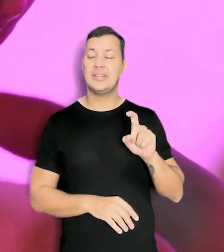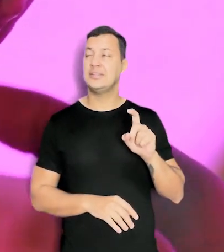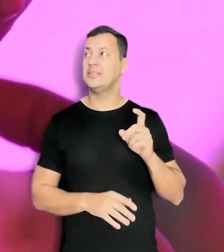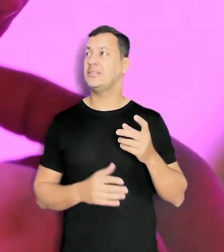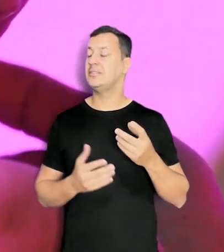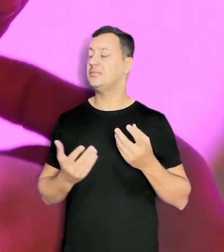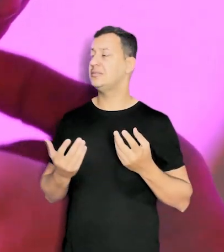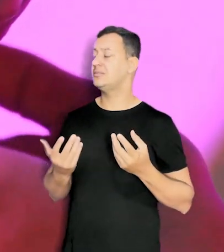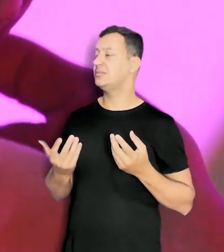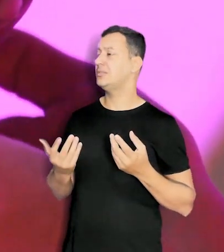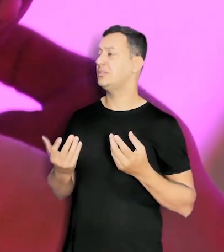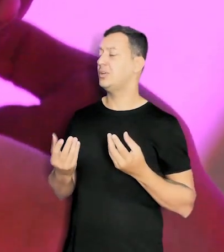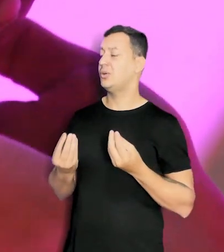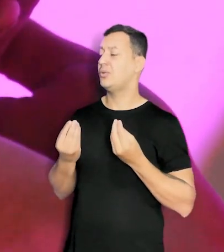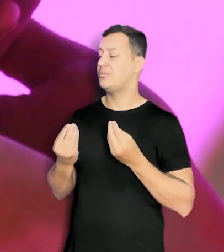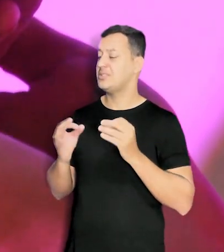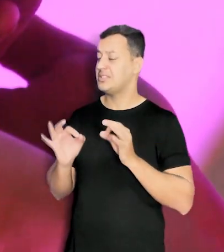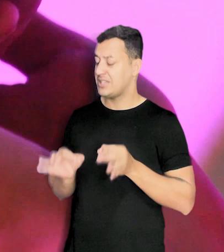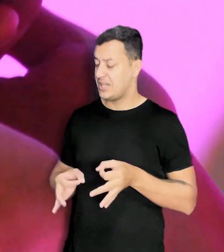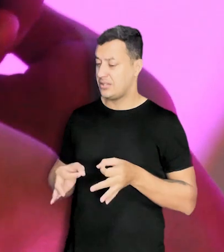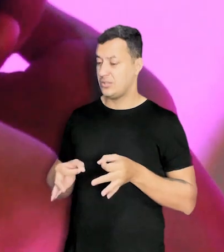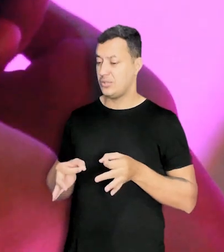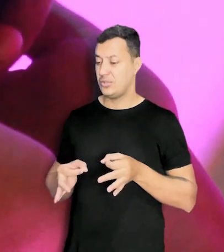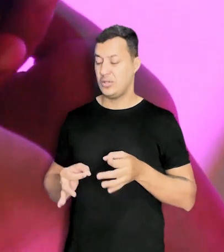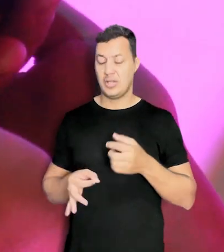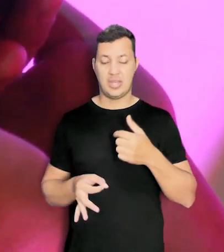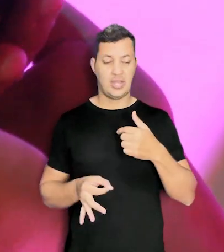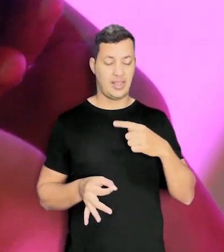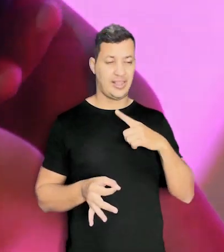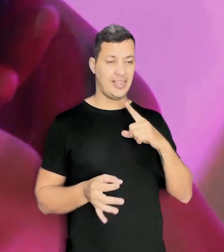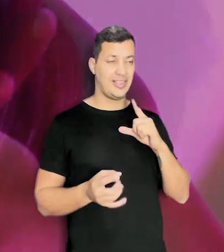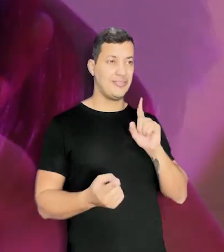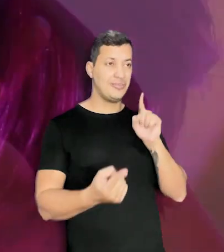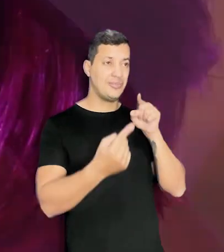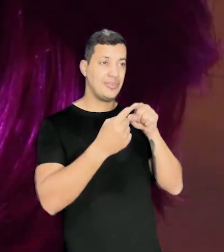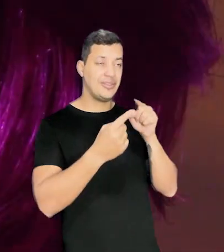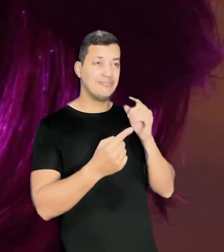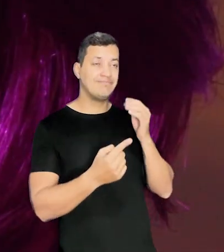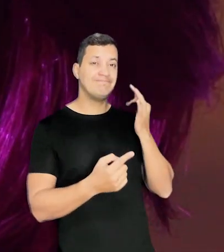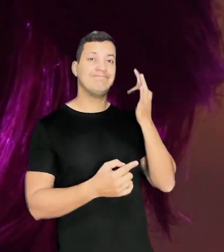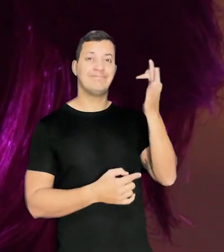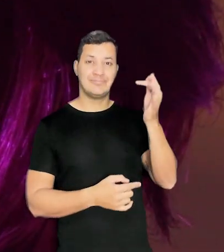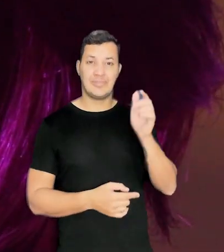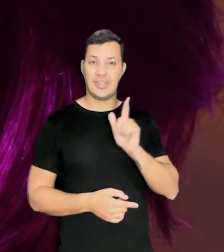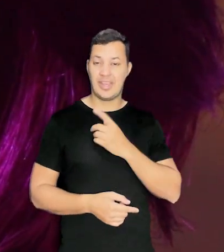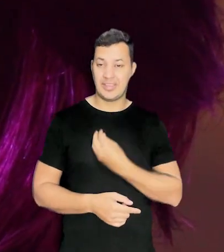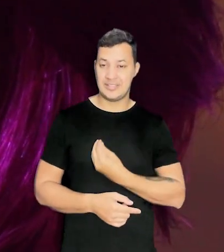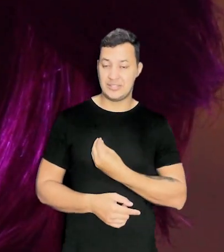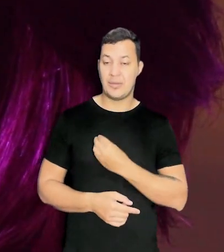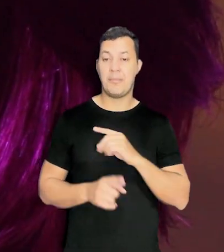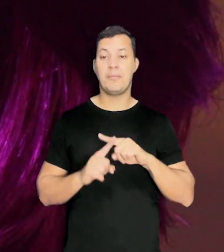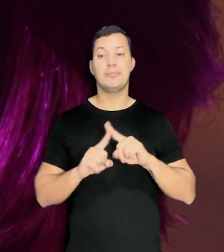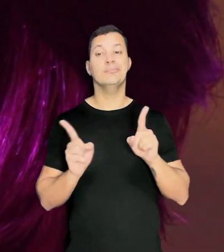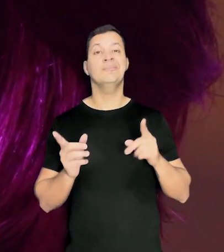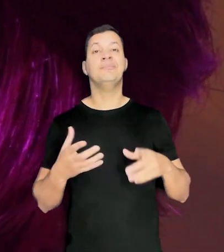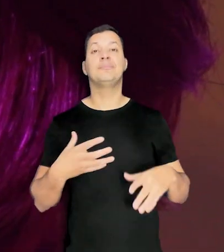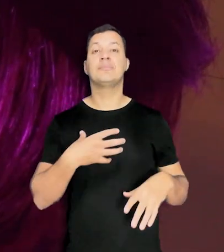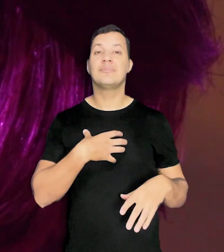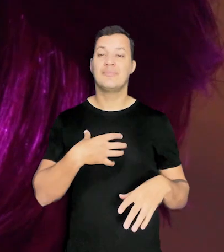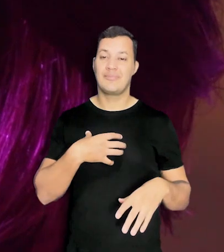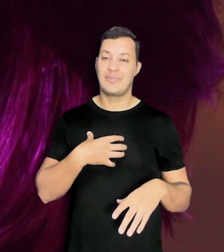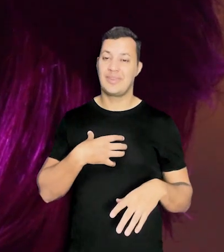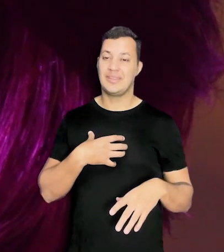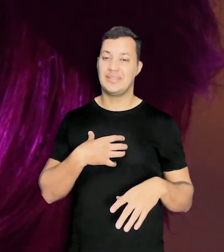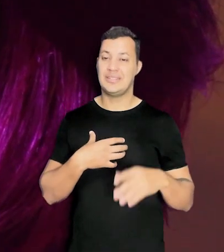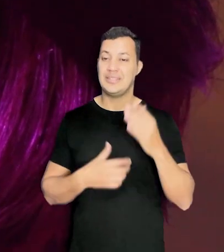dizer ao certo se o destino existe, mas eu sinto.